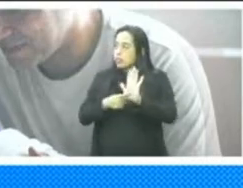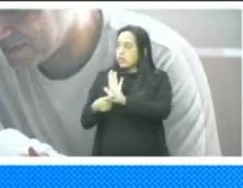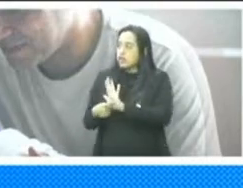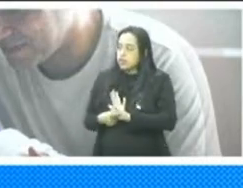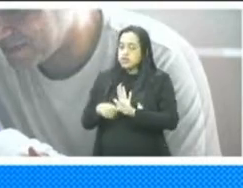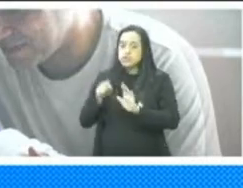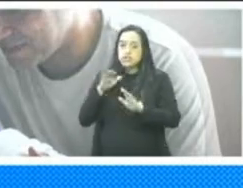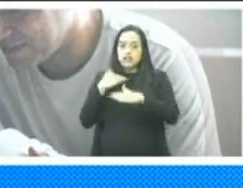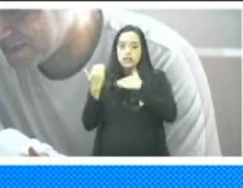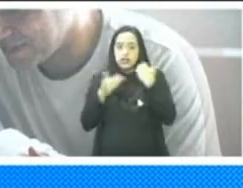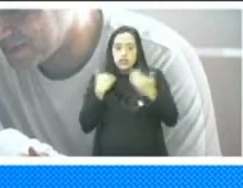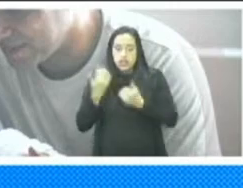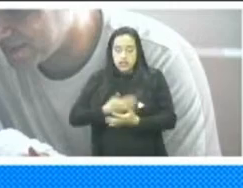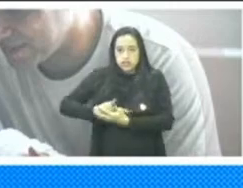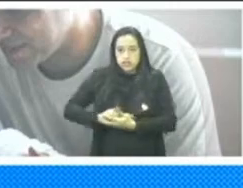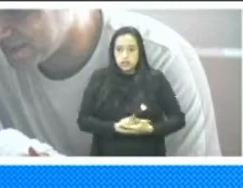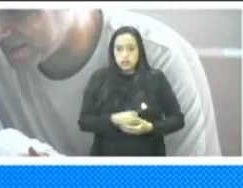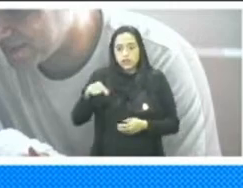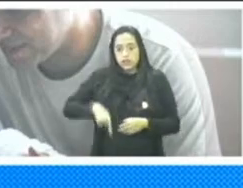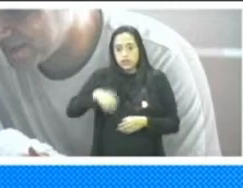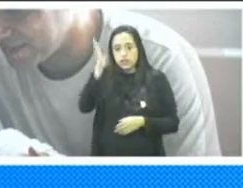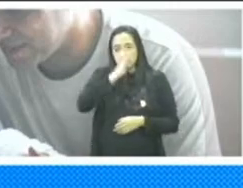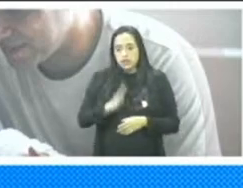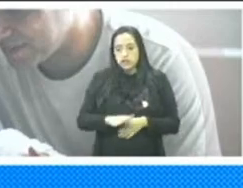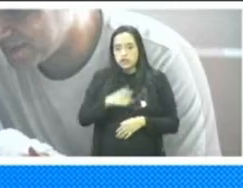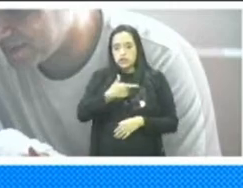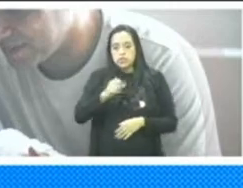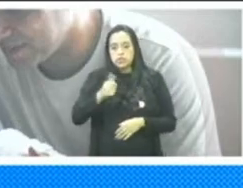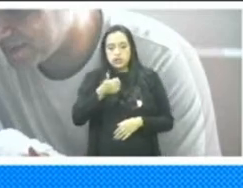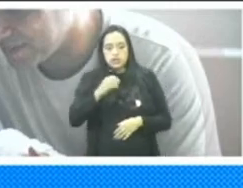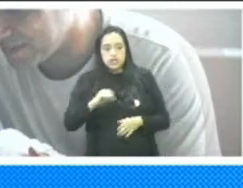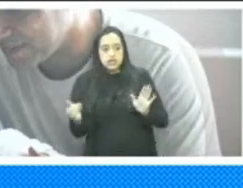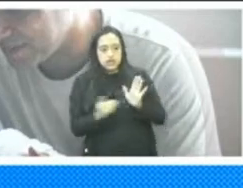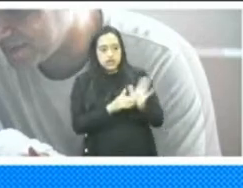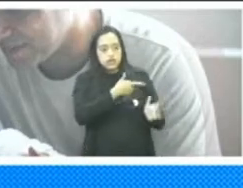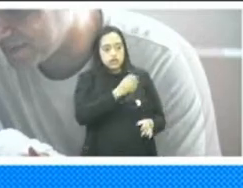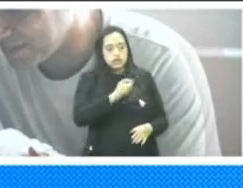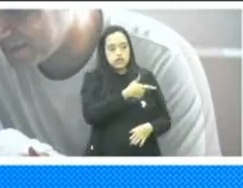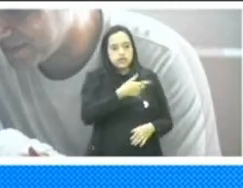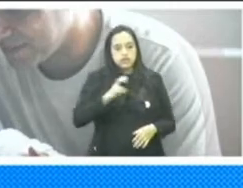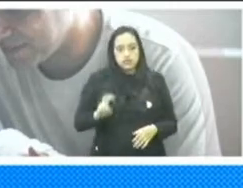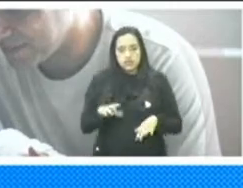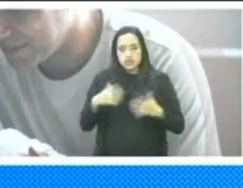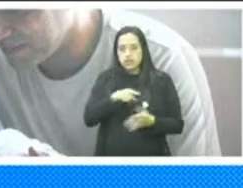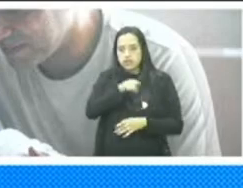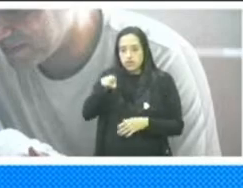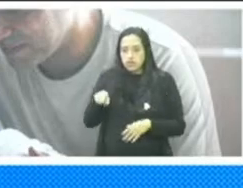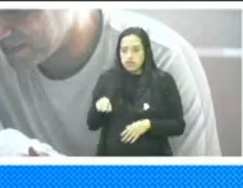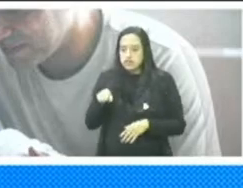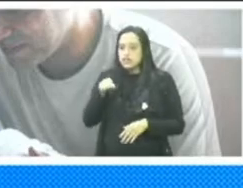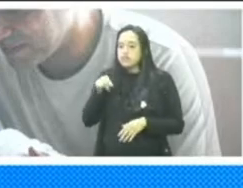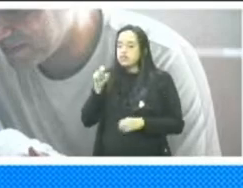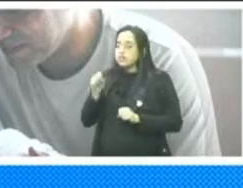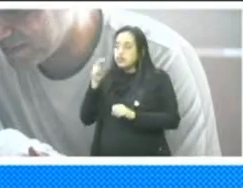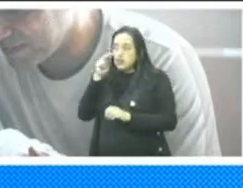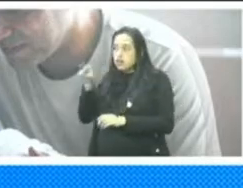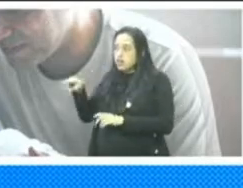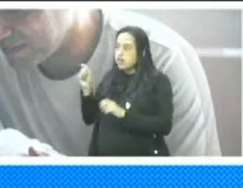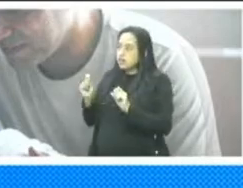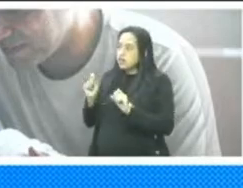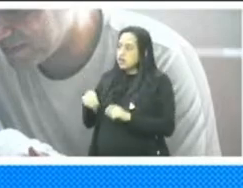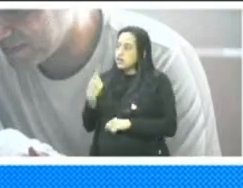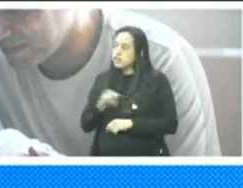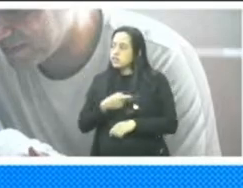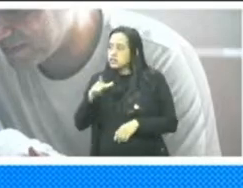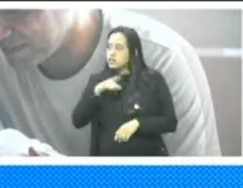da mortalidade neonatal no Brasil, de 2010 a 2025. Então, vocês podem ver, né, que a